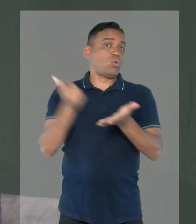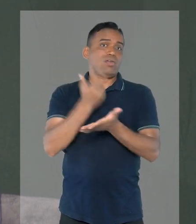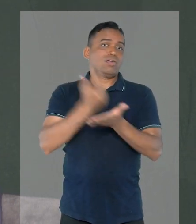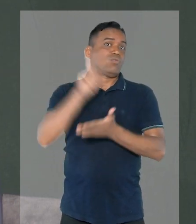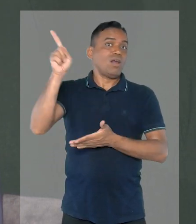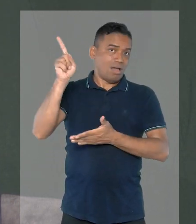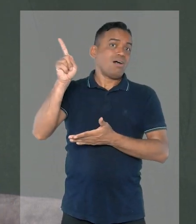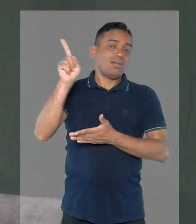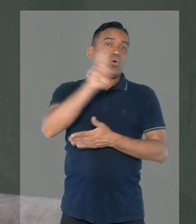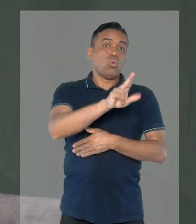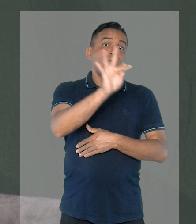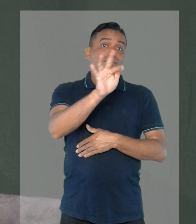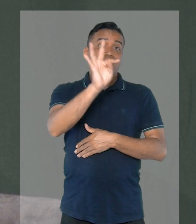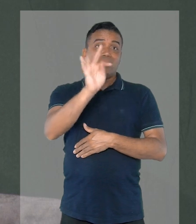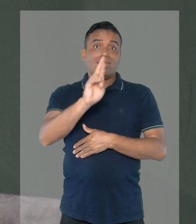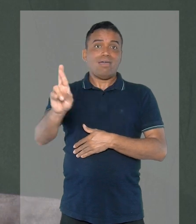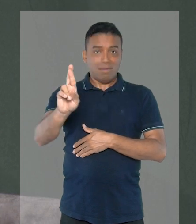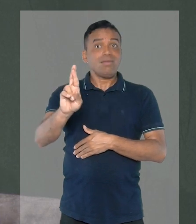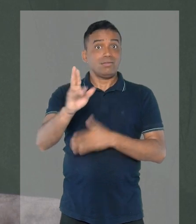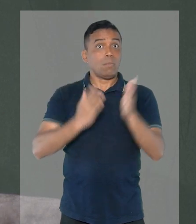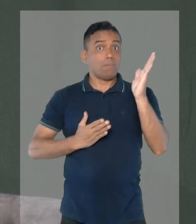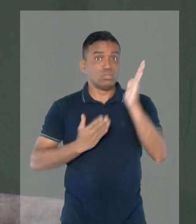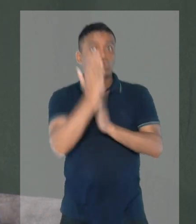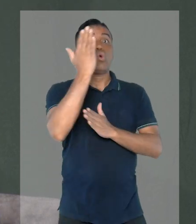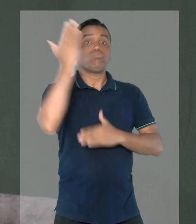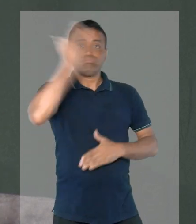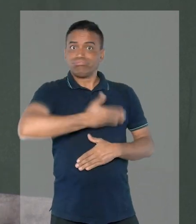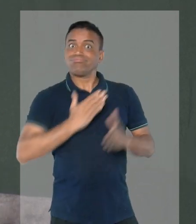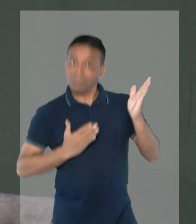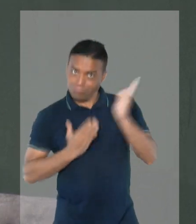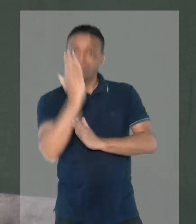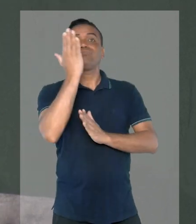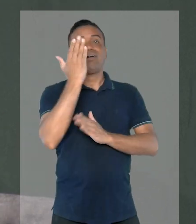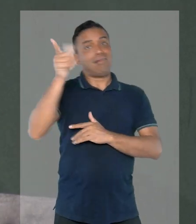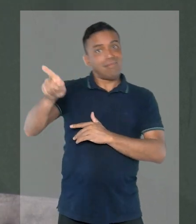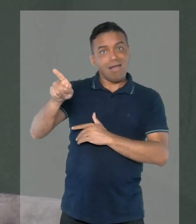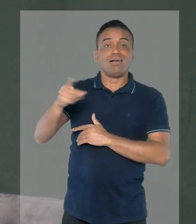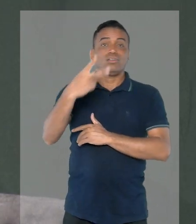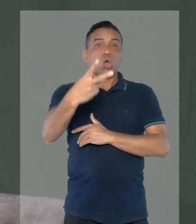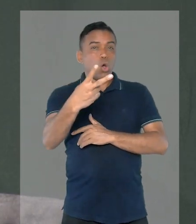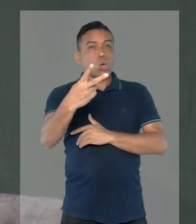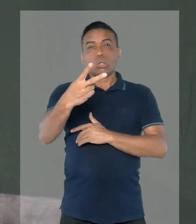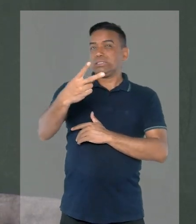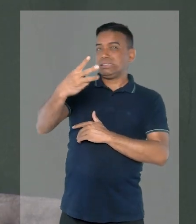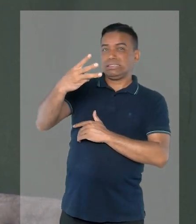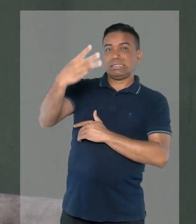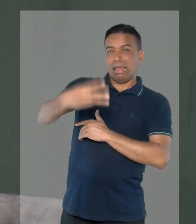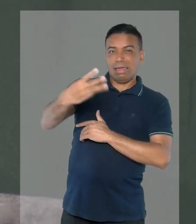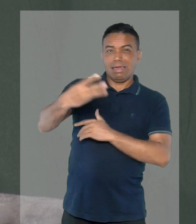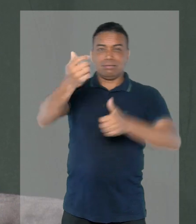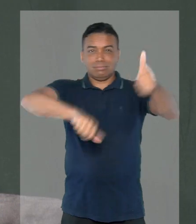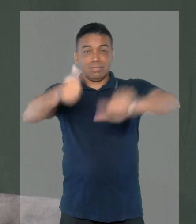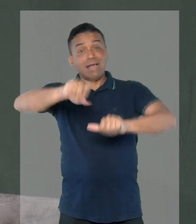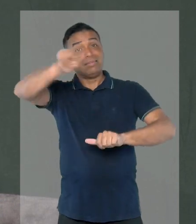Acho que tem tudo a ver, vou concorrer a isso. Assim. Aí passou, foi aprovado. Aí lá passa por mais 2 ou 3 pareceristas. Aí